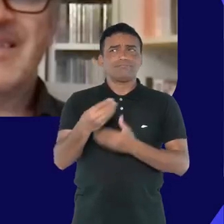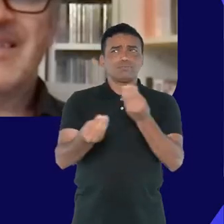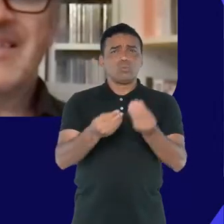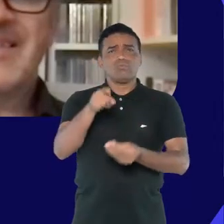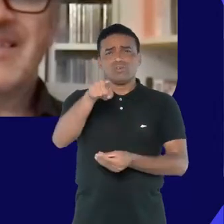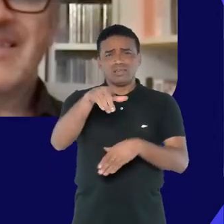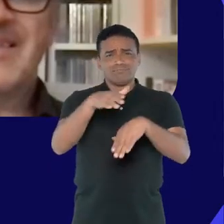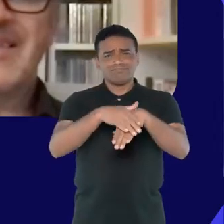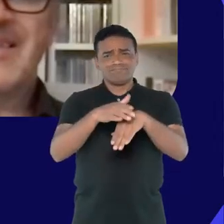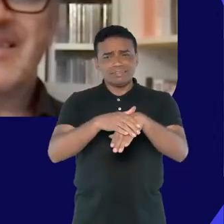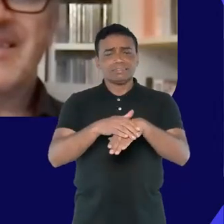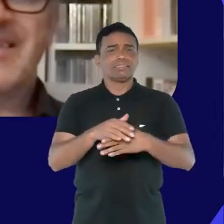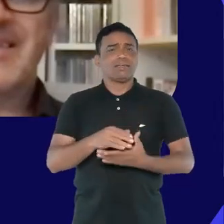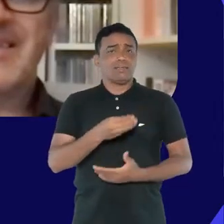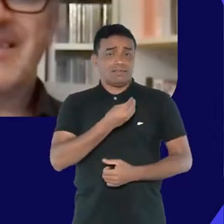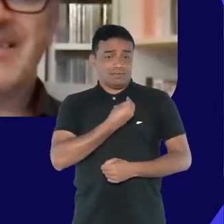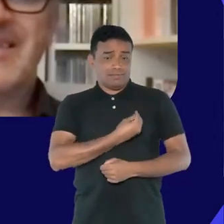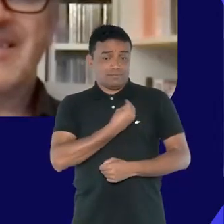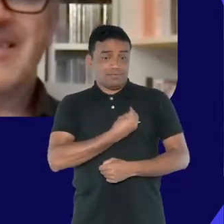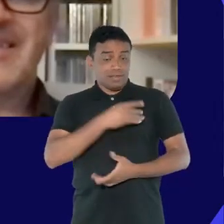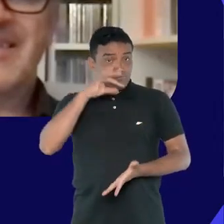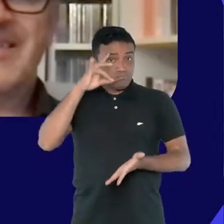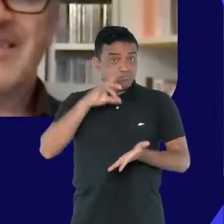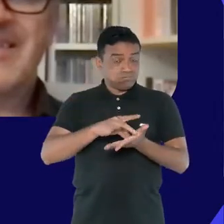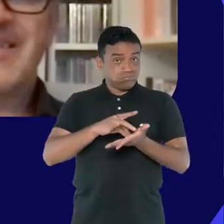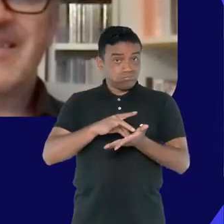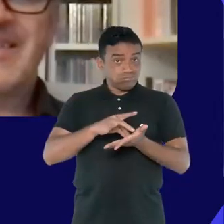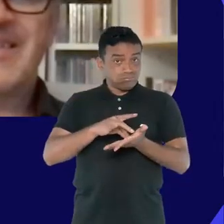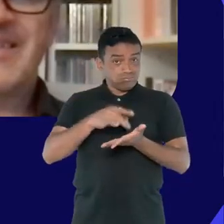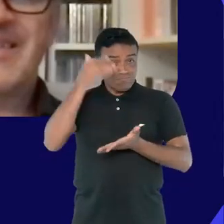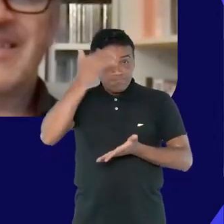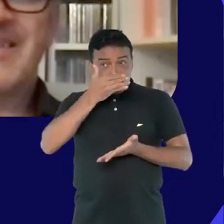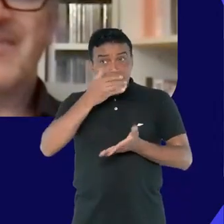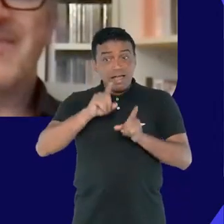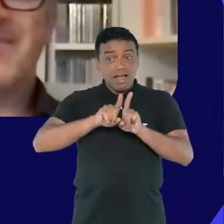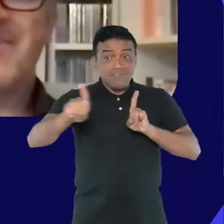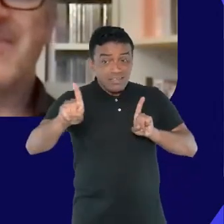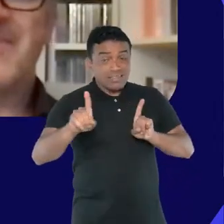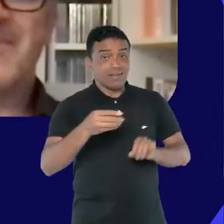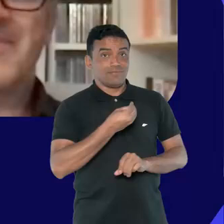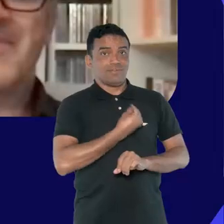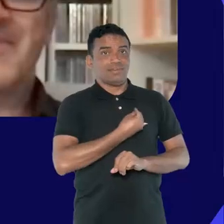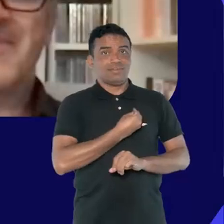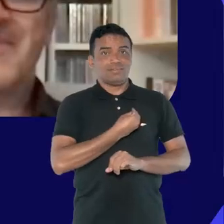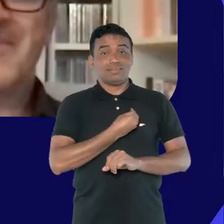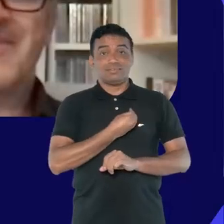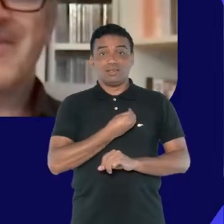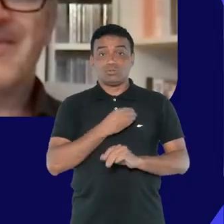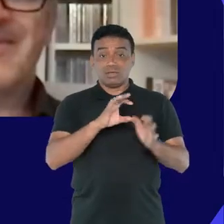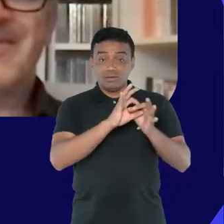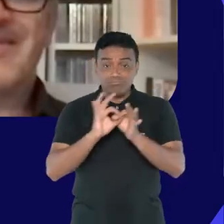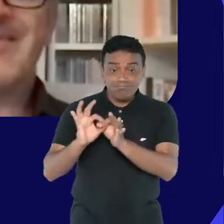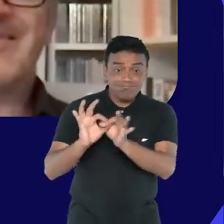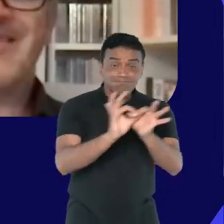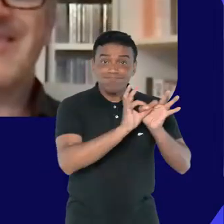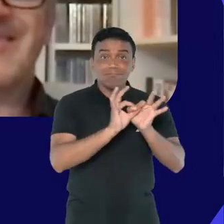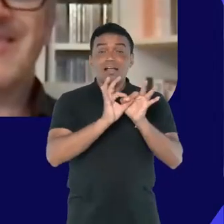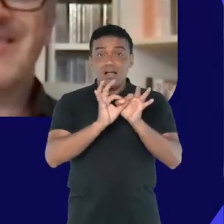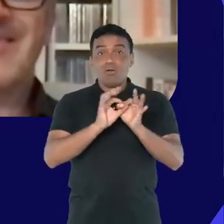você viver de fato sem se afastar da vida, né? Nesse grande abraço com a vida, né? que